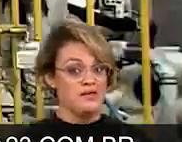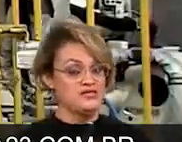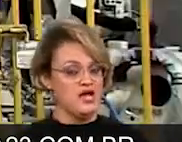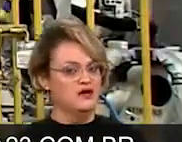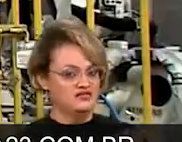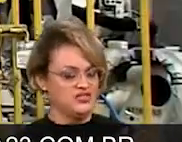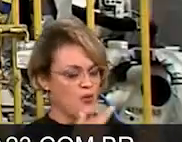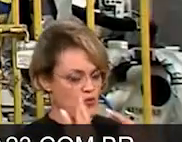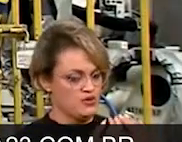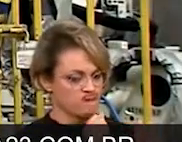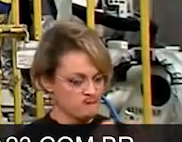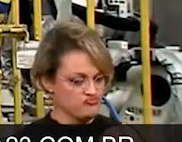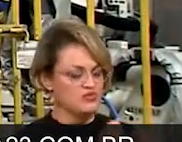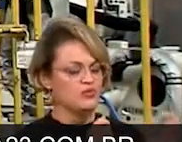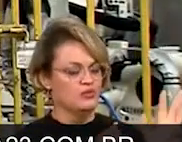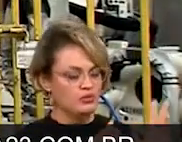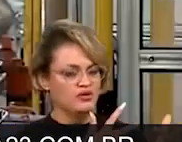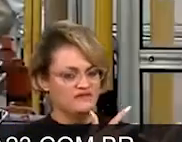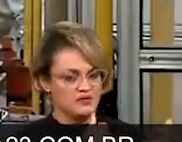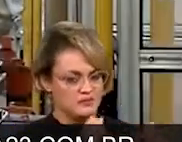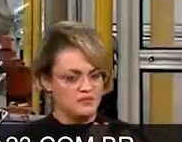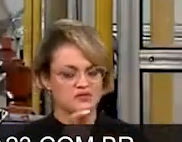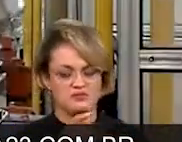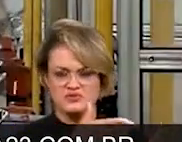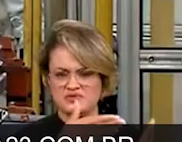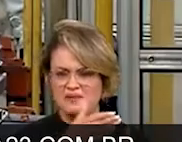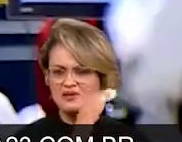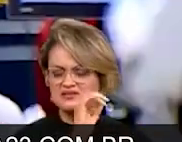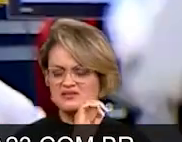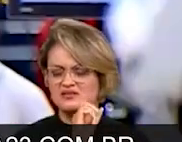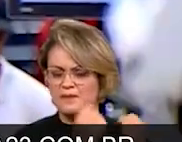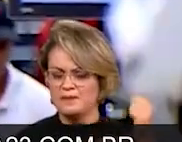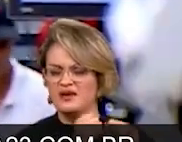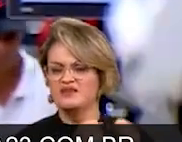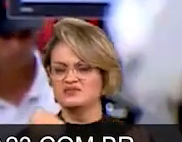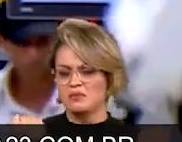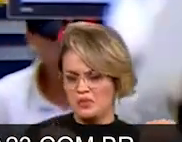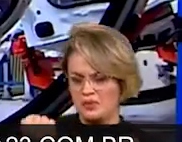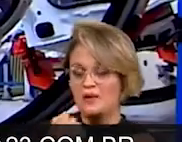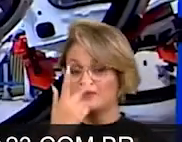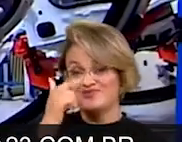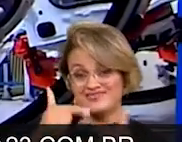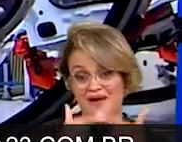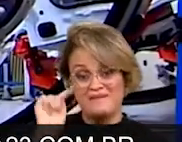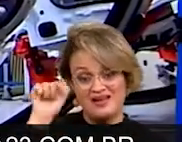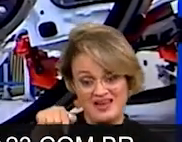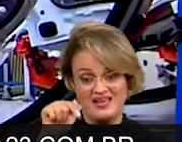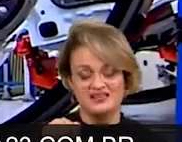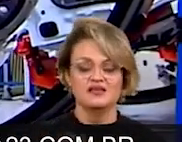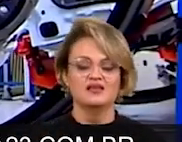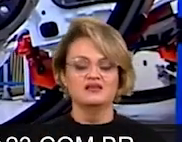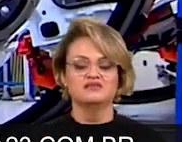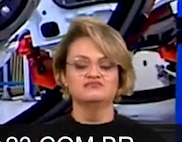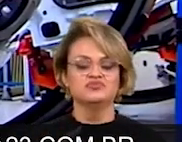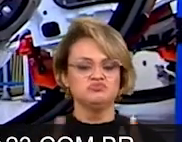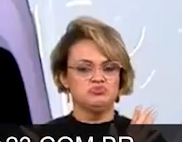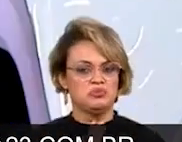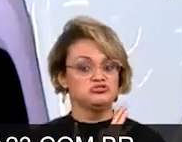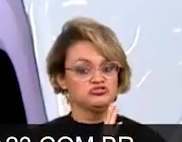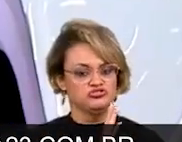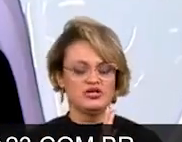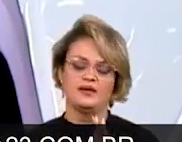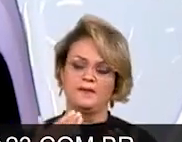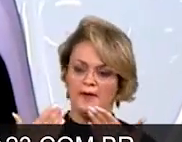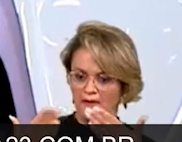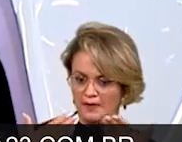governo com representantes da indústria, de montadoras e de trabalhadores por meio de centrais sindicais e